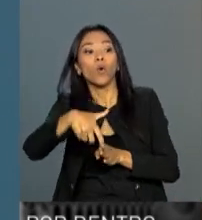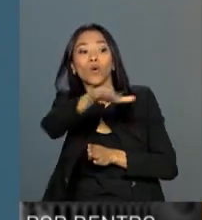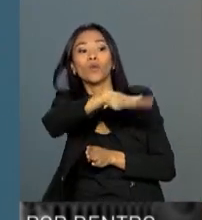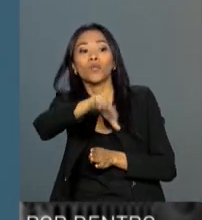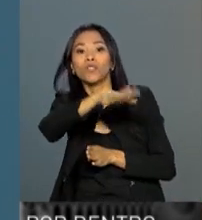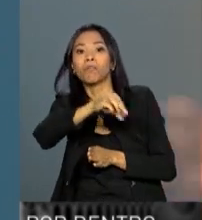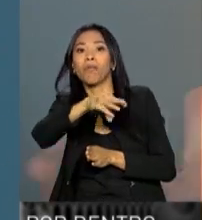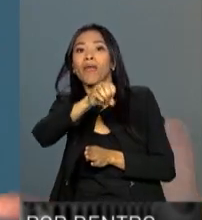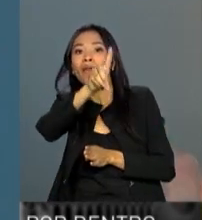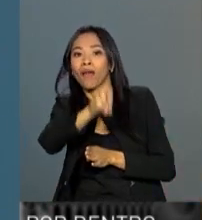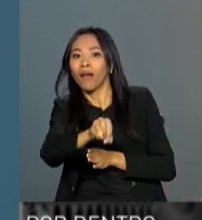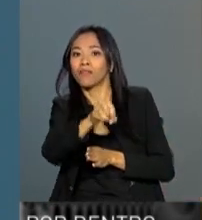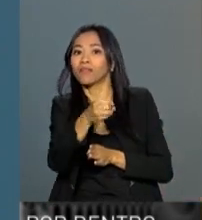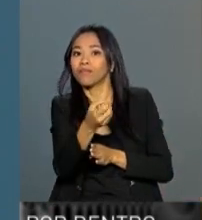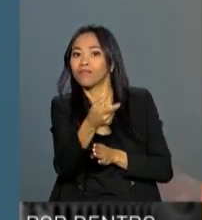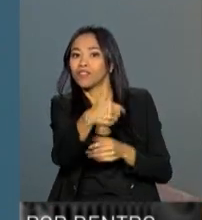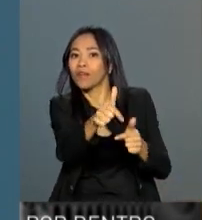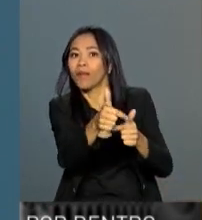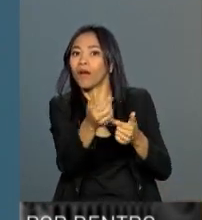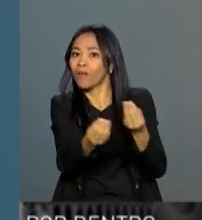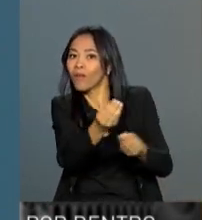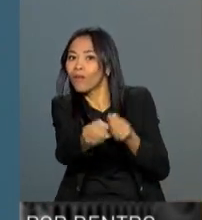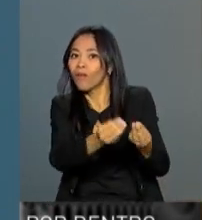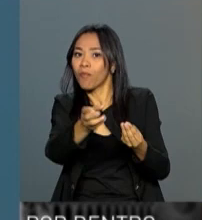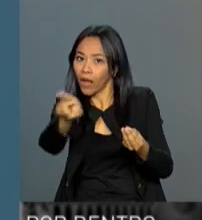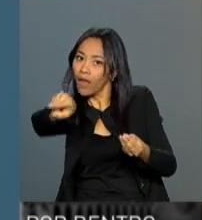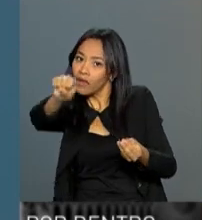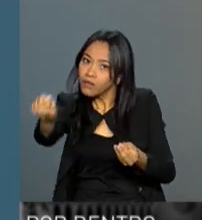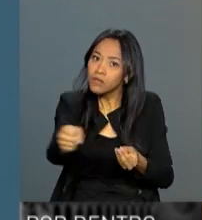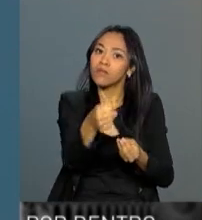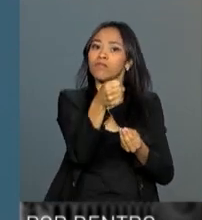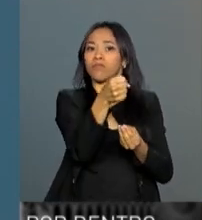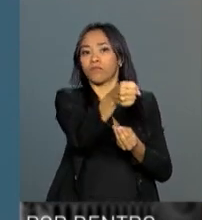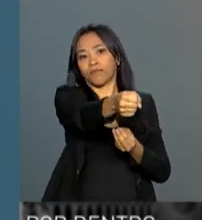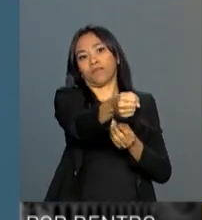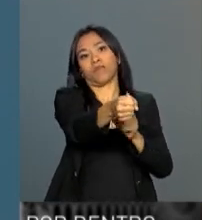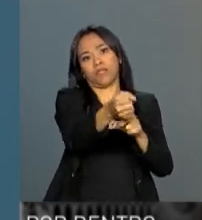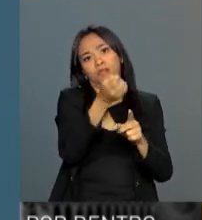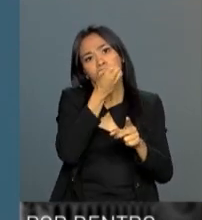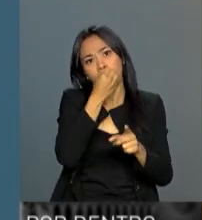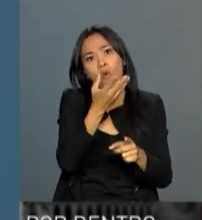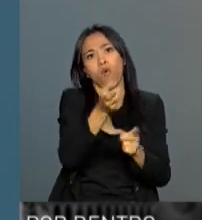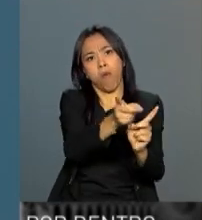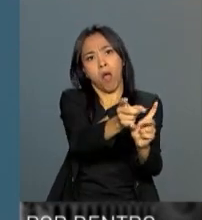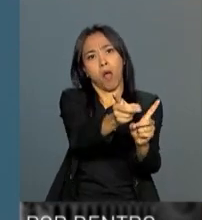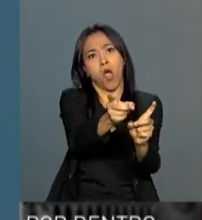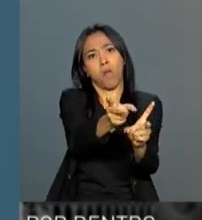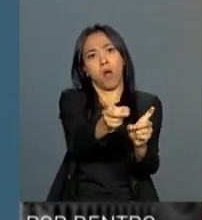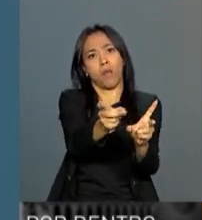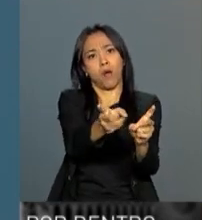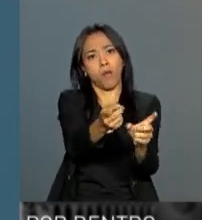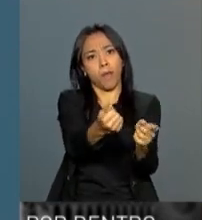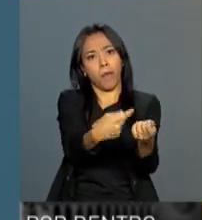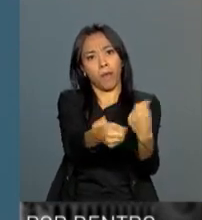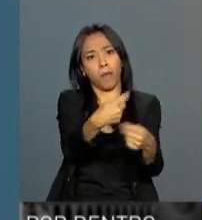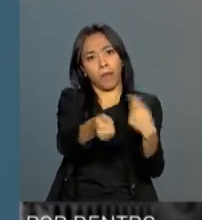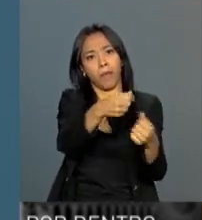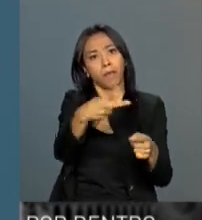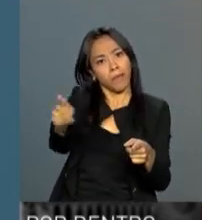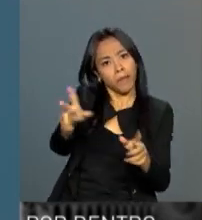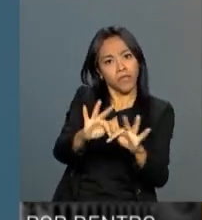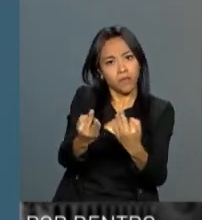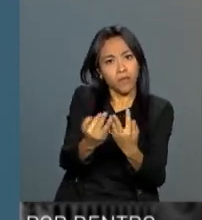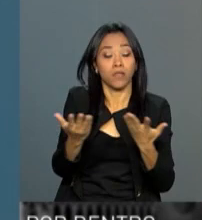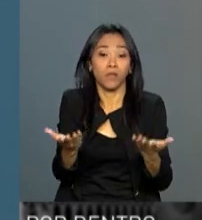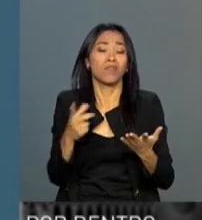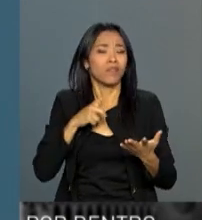que que tem mercado nem pra esse poderá ser um produto útil de venda que de renda pra ele então ela